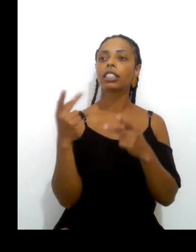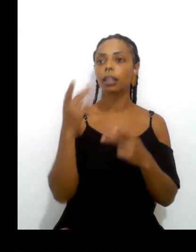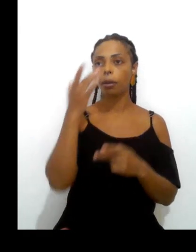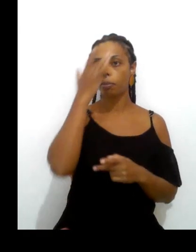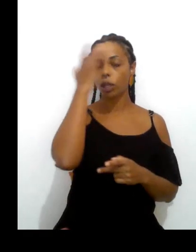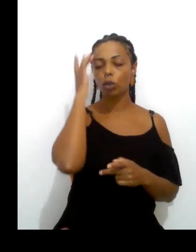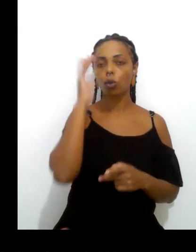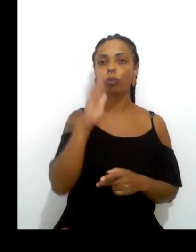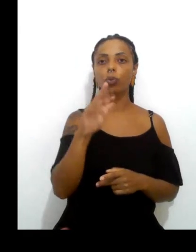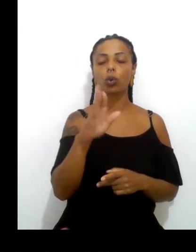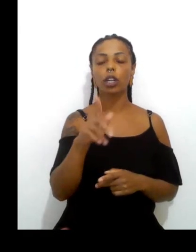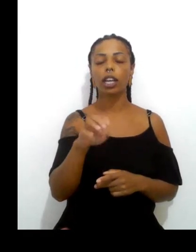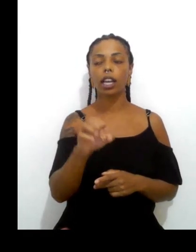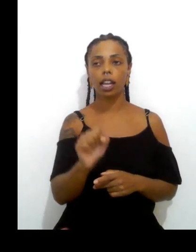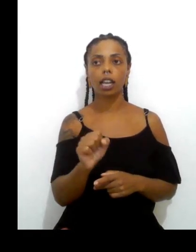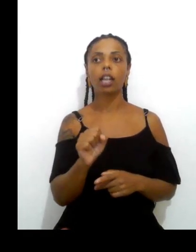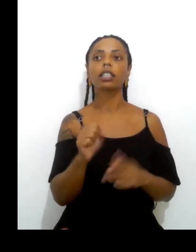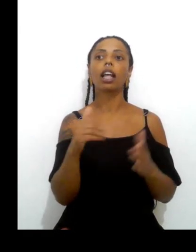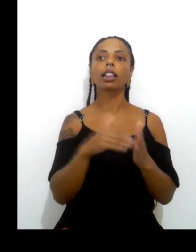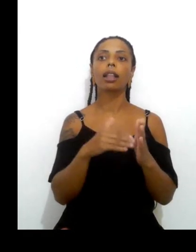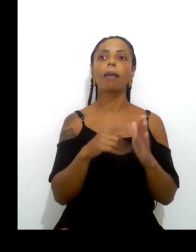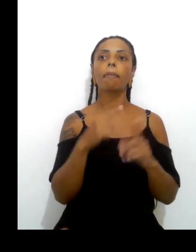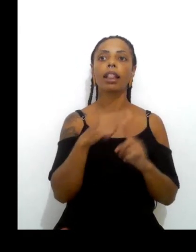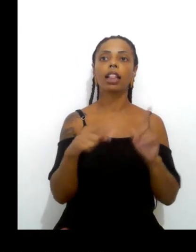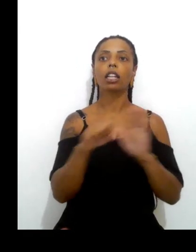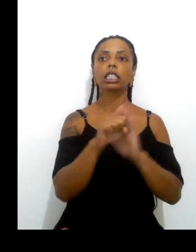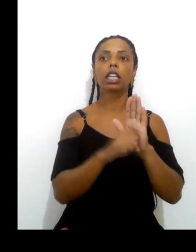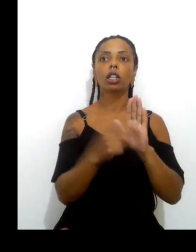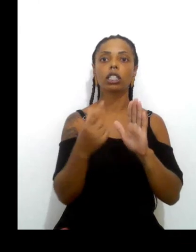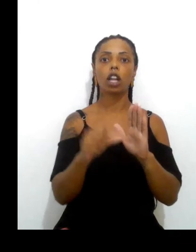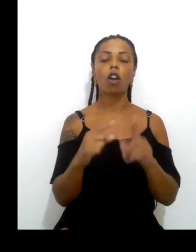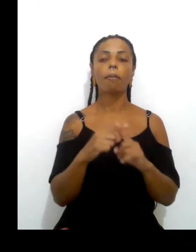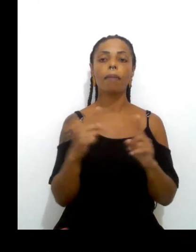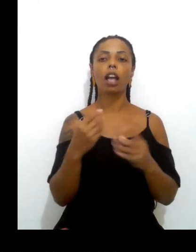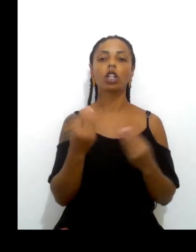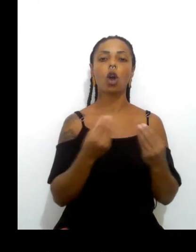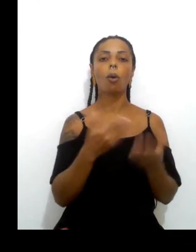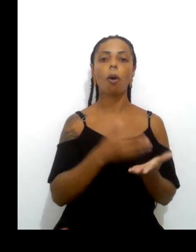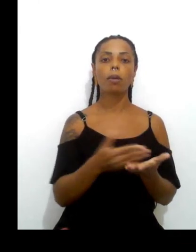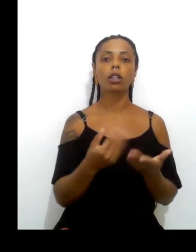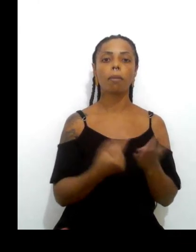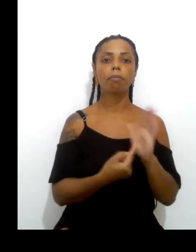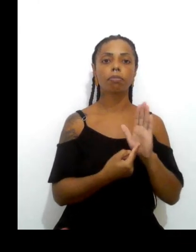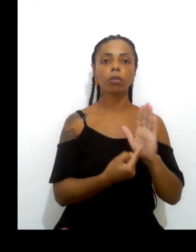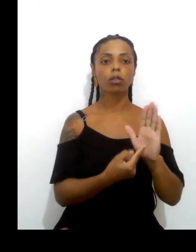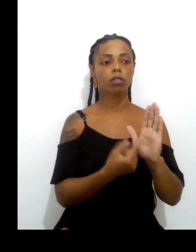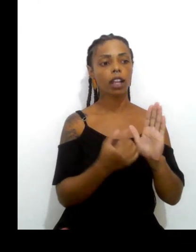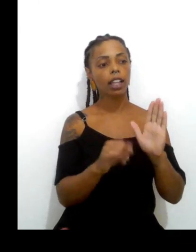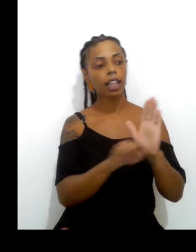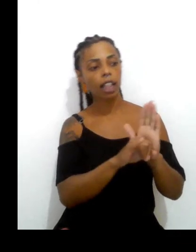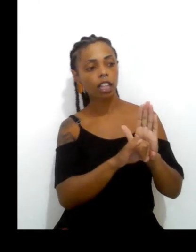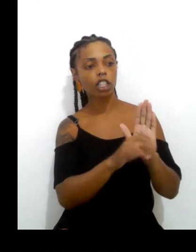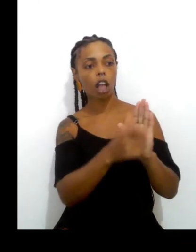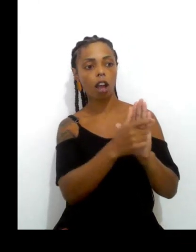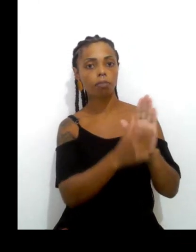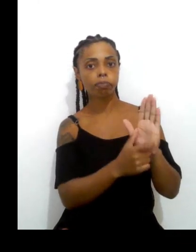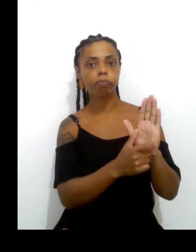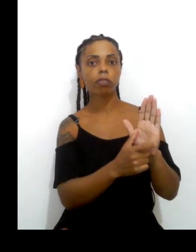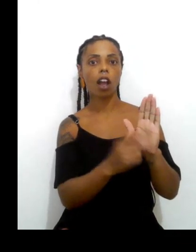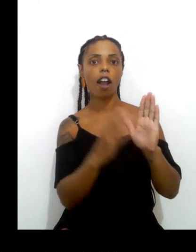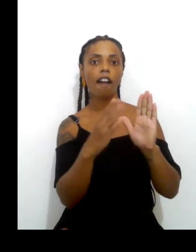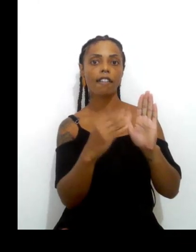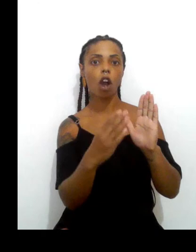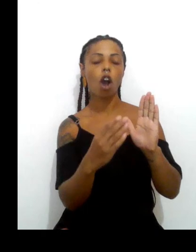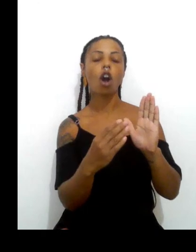19 como uma tecnologia burocrática para identificar o portador formalmente assinava